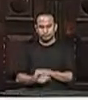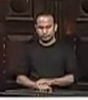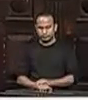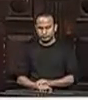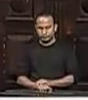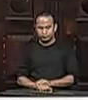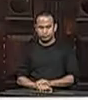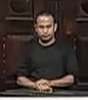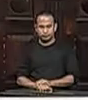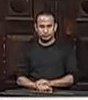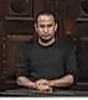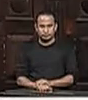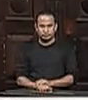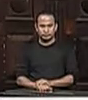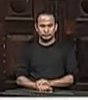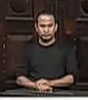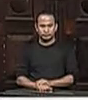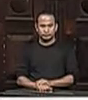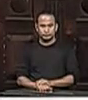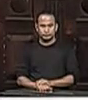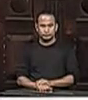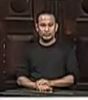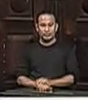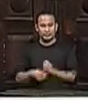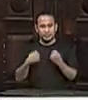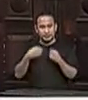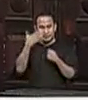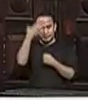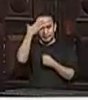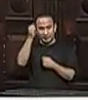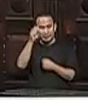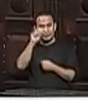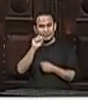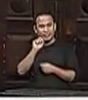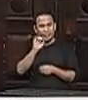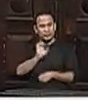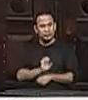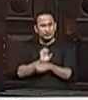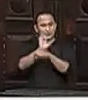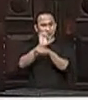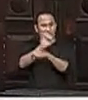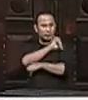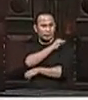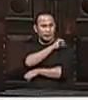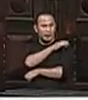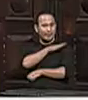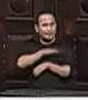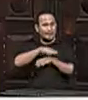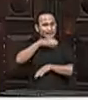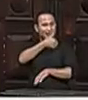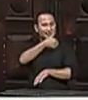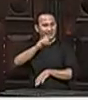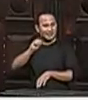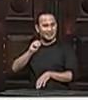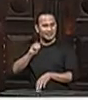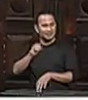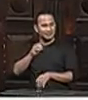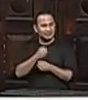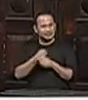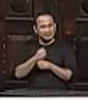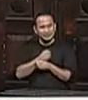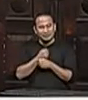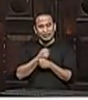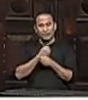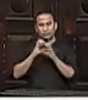basquete. Pouca gente aqui deve saber que o estado do Rio de Janeiro, depois de quase 100 anos, não terá o campeonato estadual de